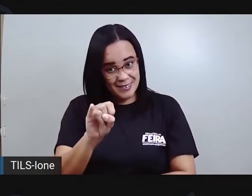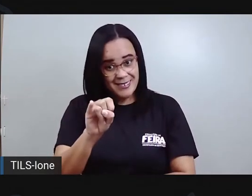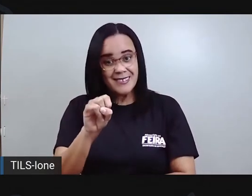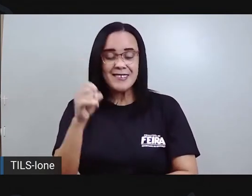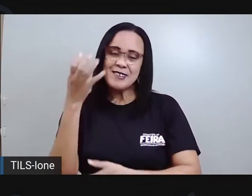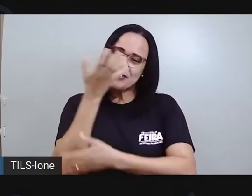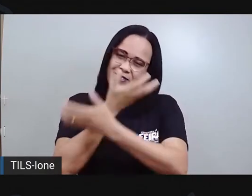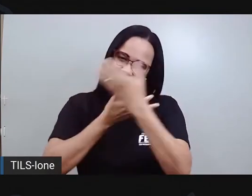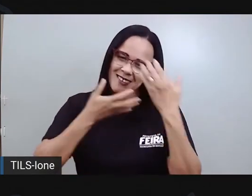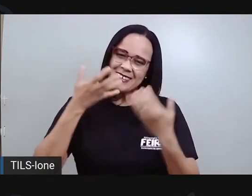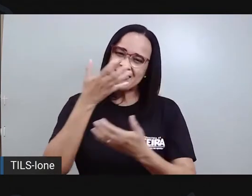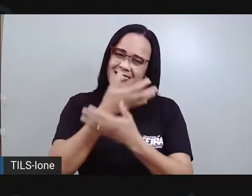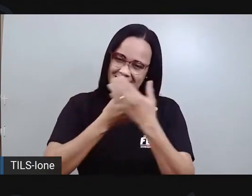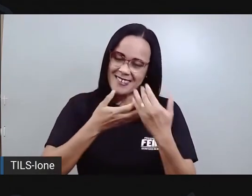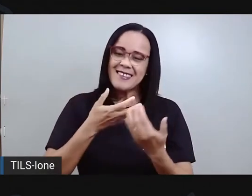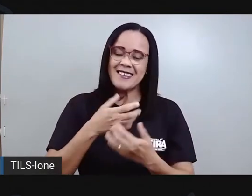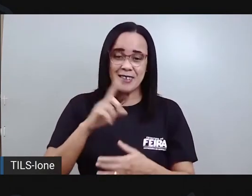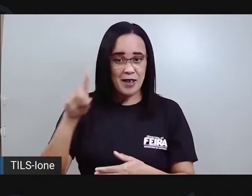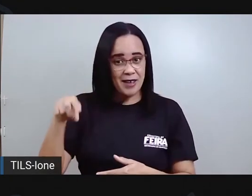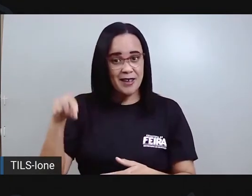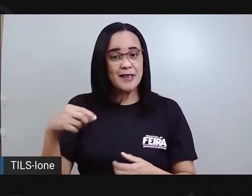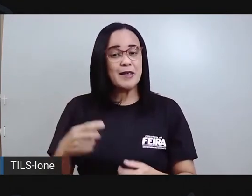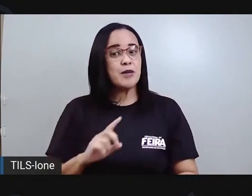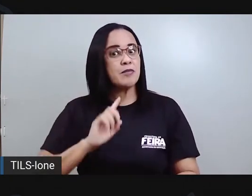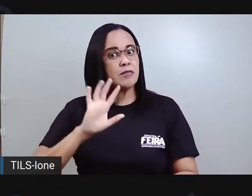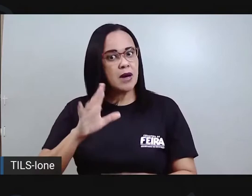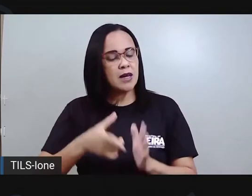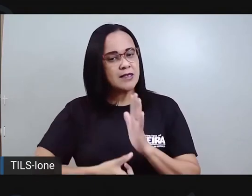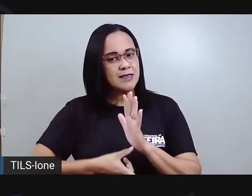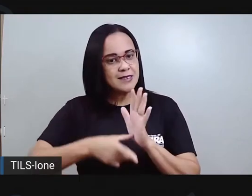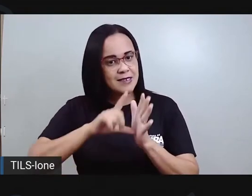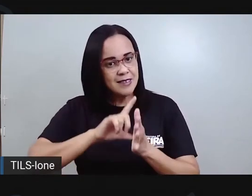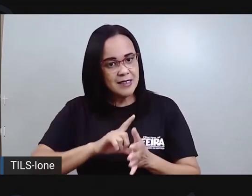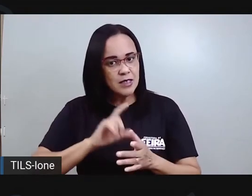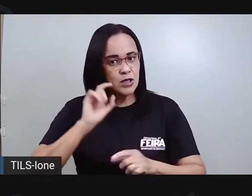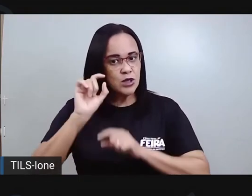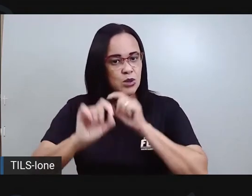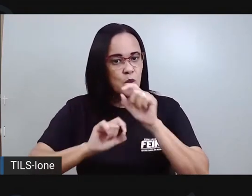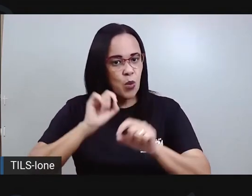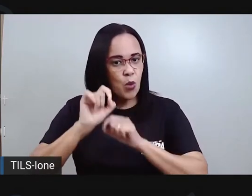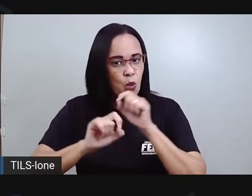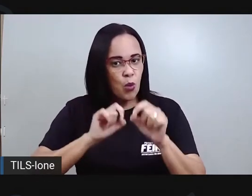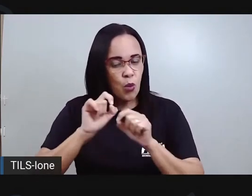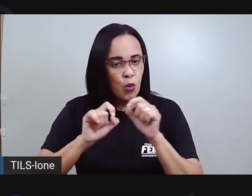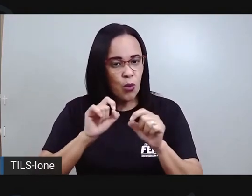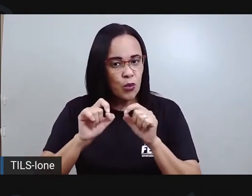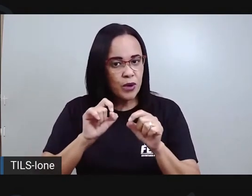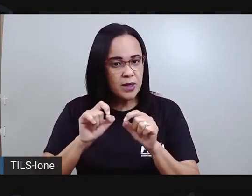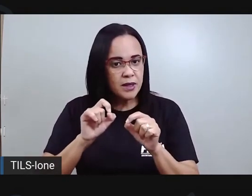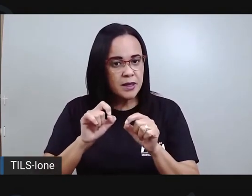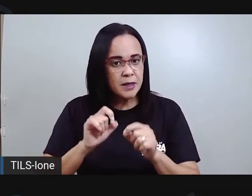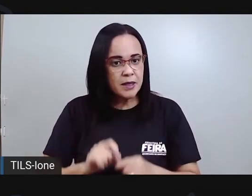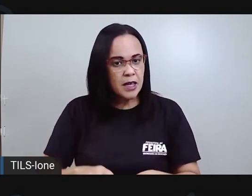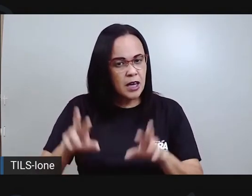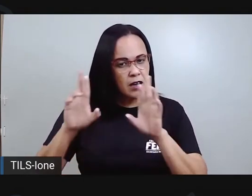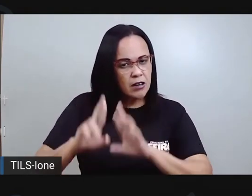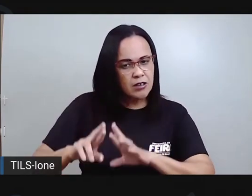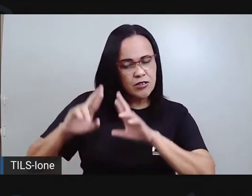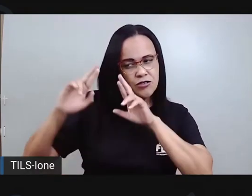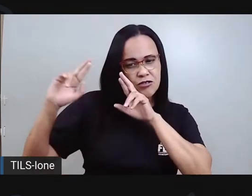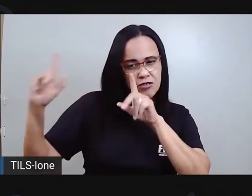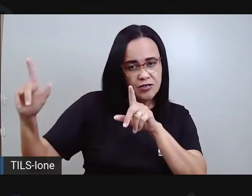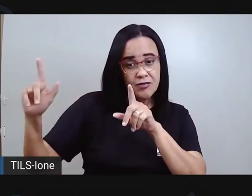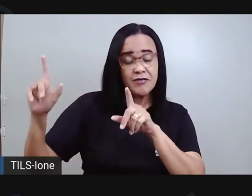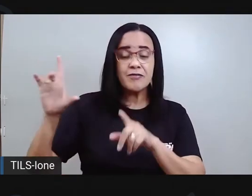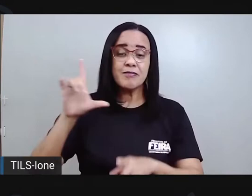Só que antes da Procy cantar para gente, eu ouvi um barulhinho diferente daquele instrumento que